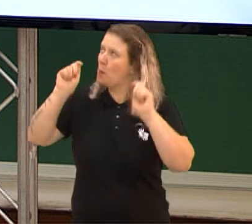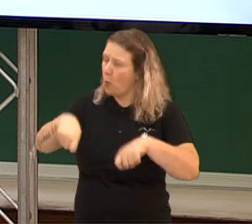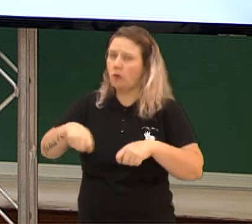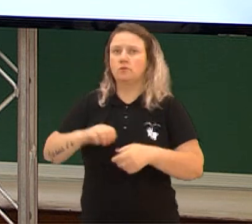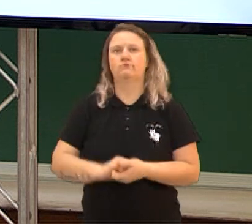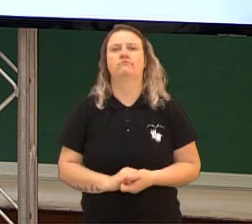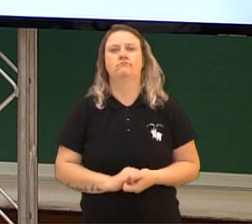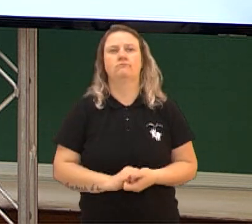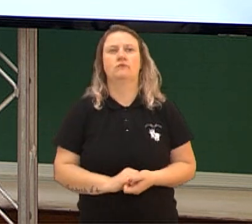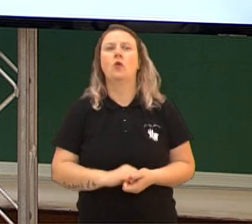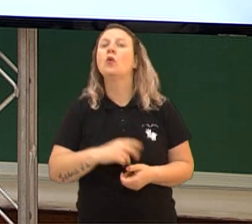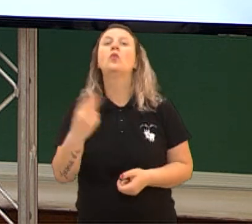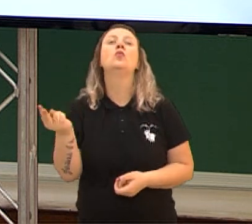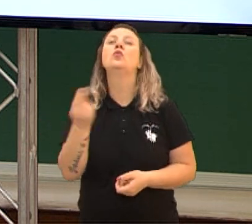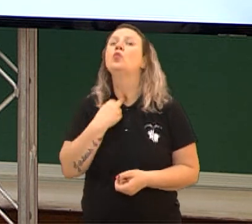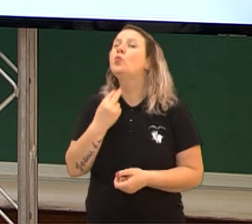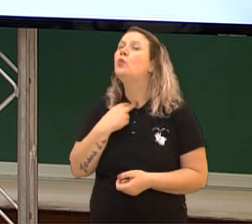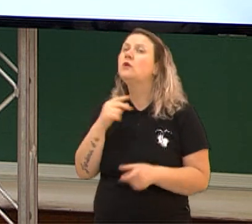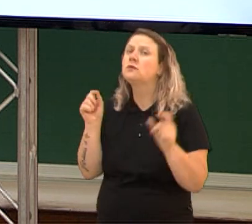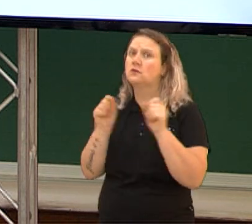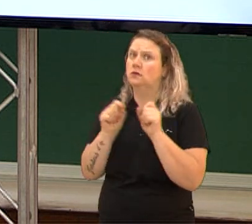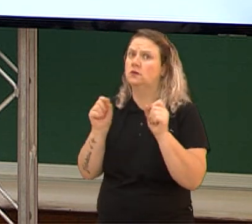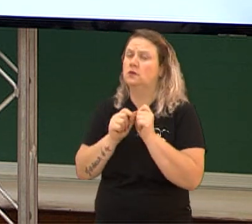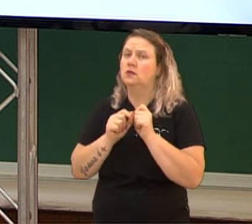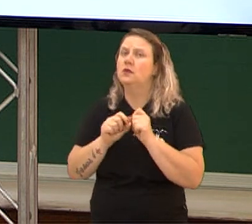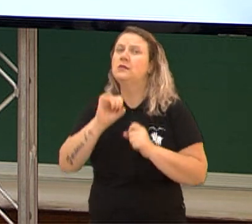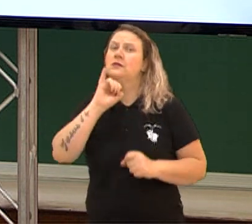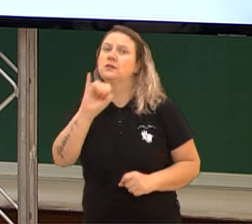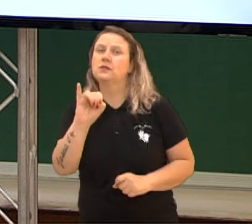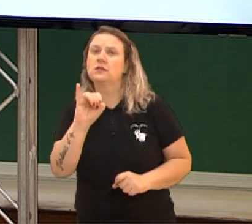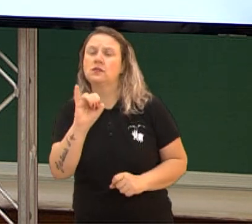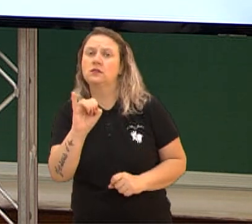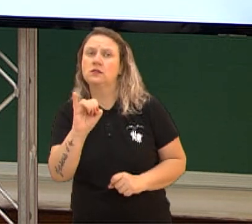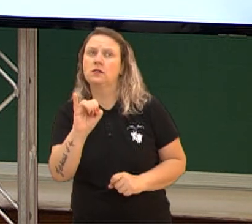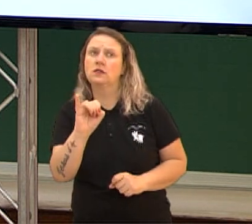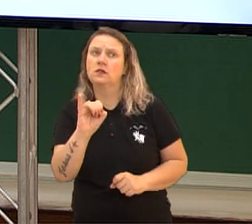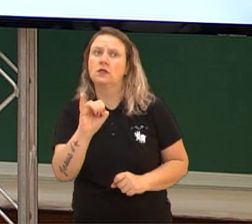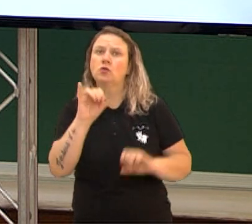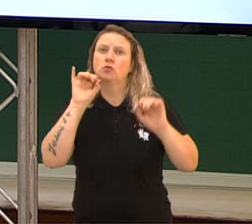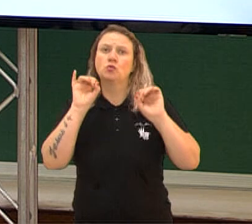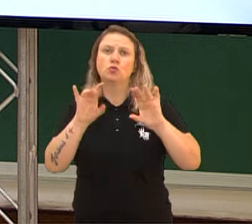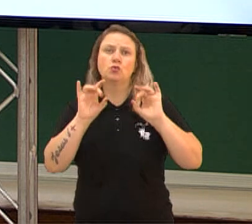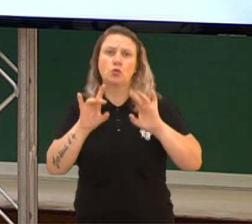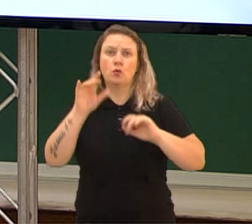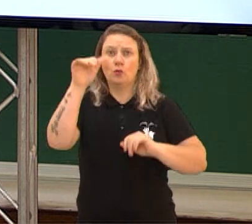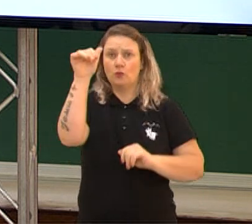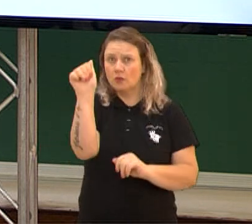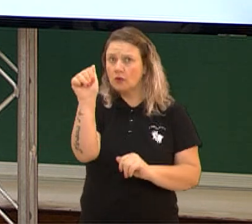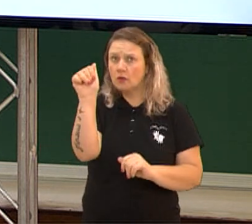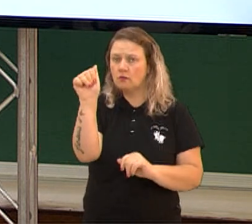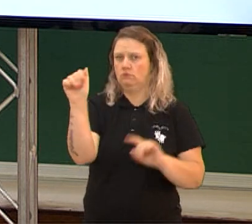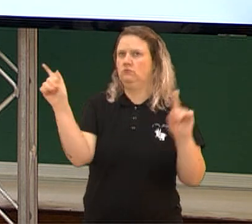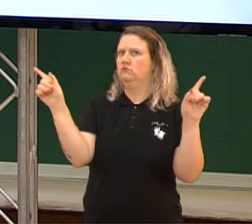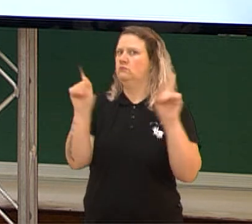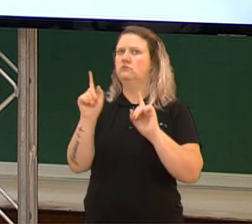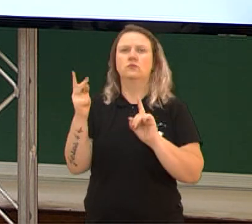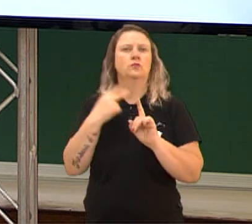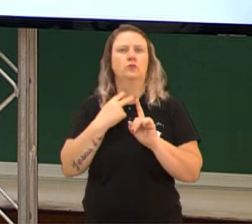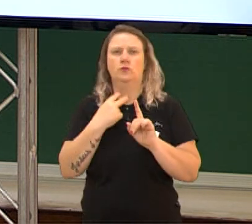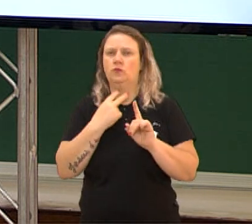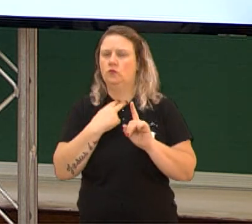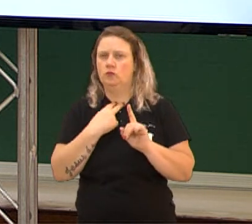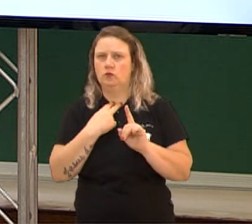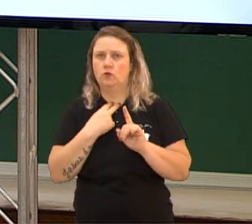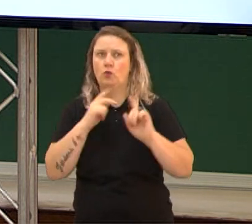Eu multipliquei 3 por todo mundo. Se você quisesse multiplicar o menos 3 só por A, eu posso? Não. Tudo bem? Você